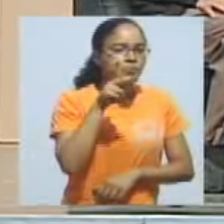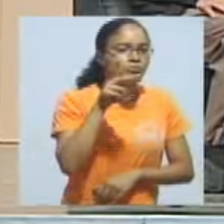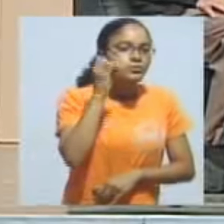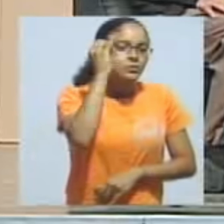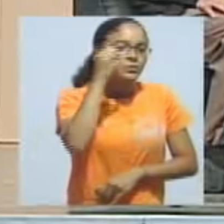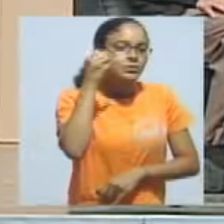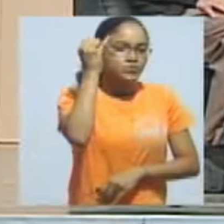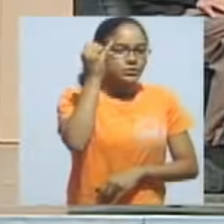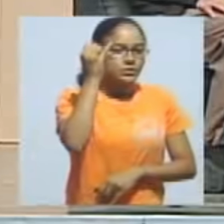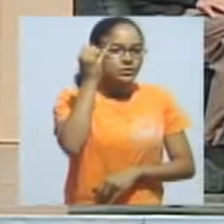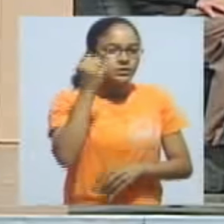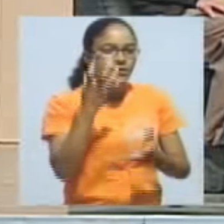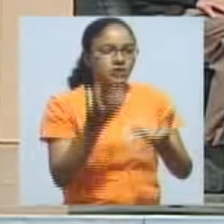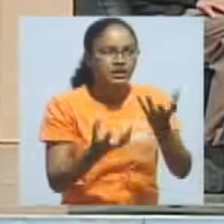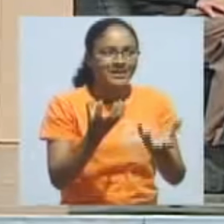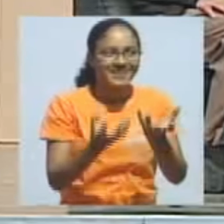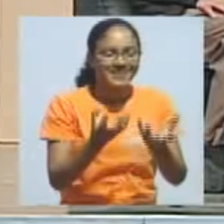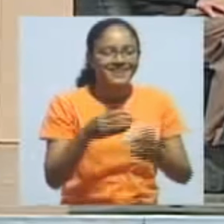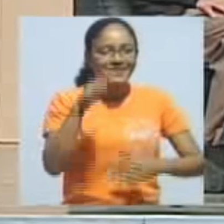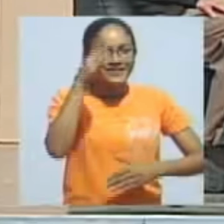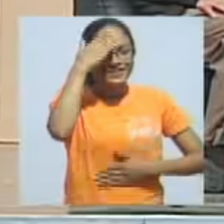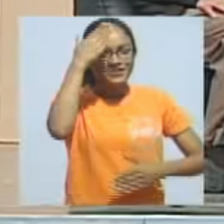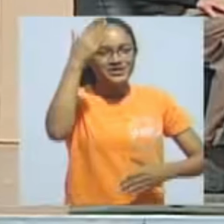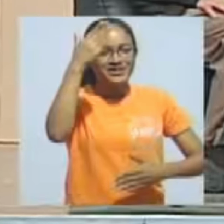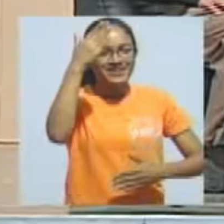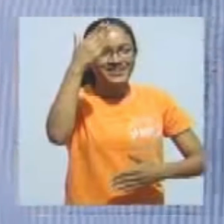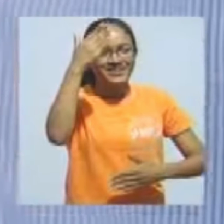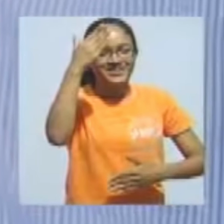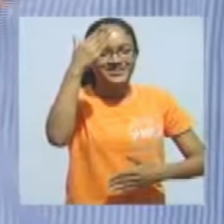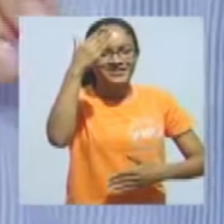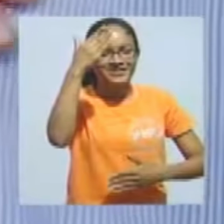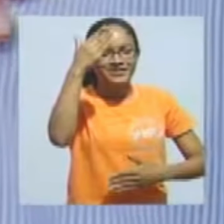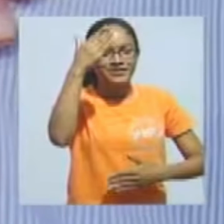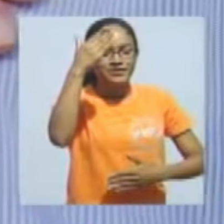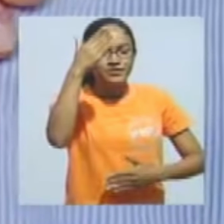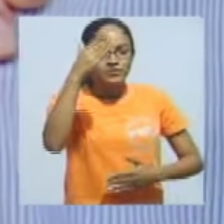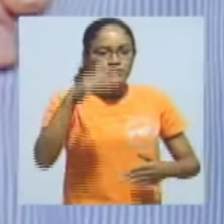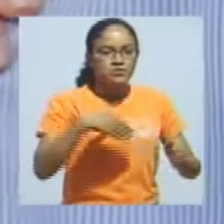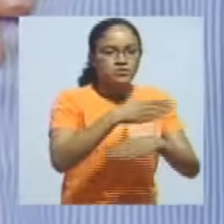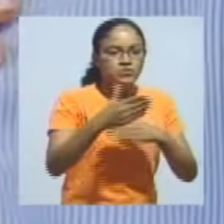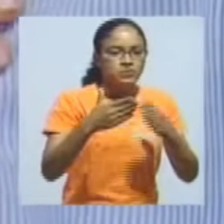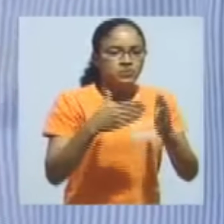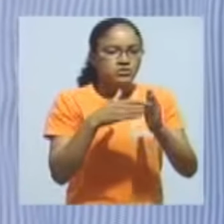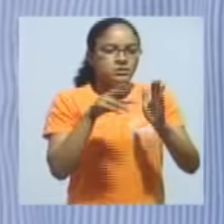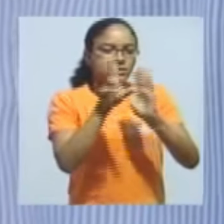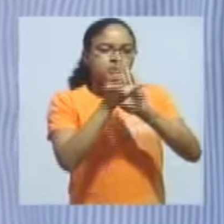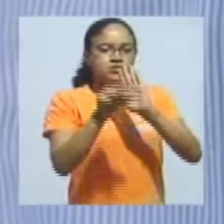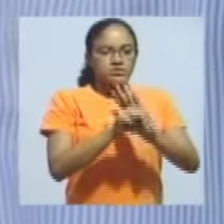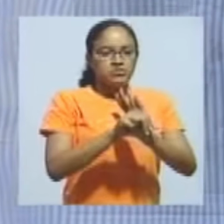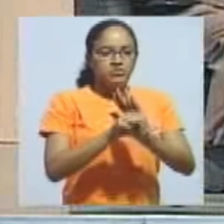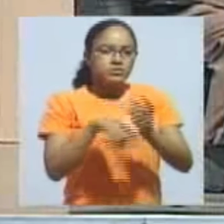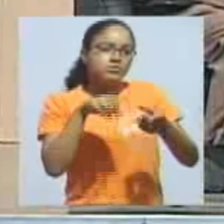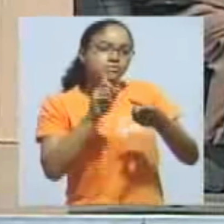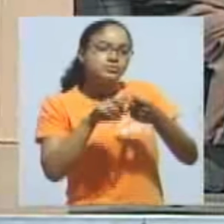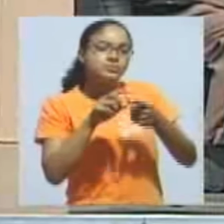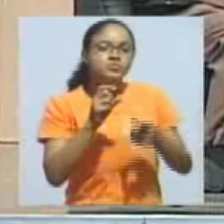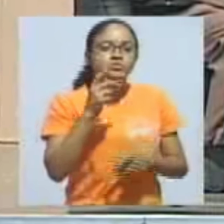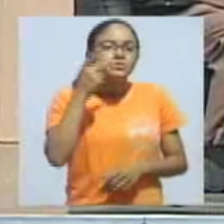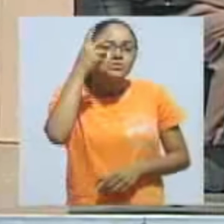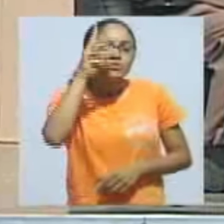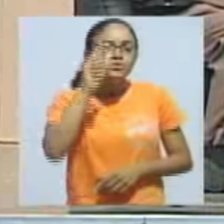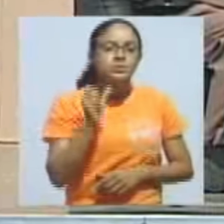para agradecer muito ao Senhor. Verdadeiramente o Senhor é pastor, e eu não sei se